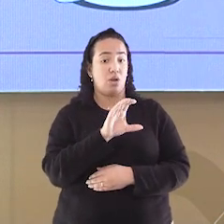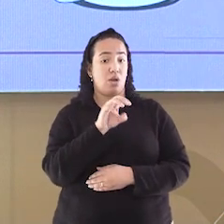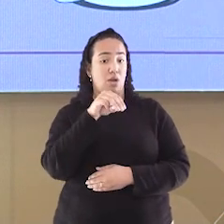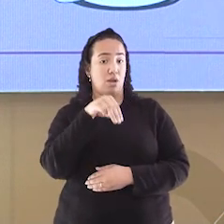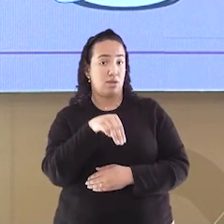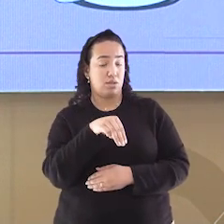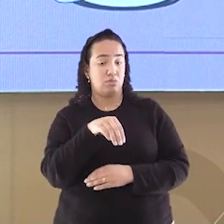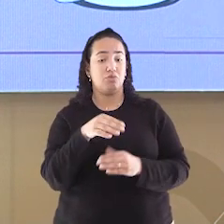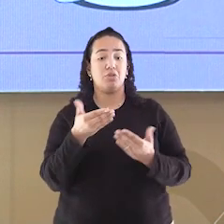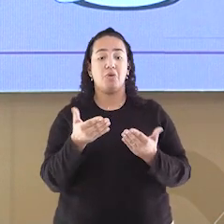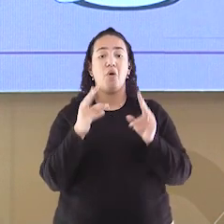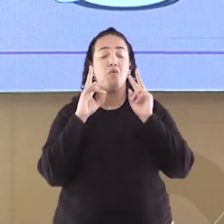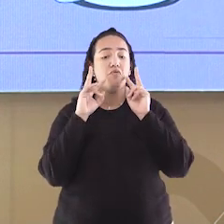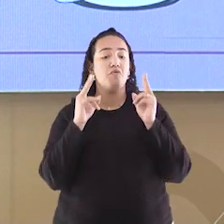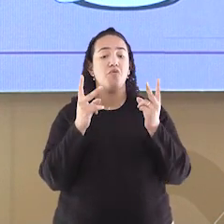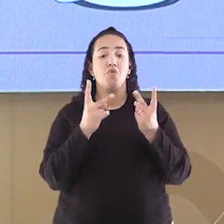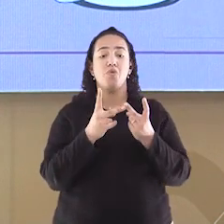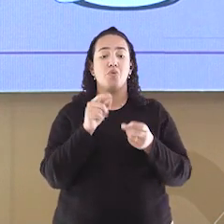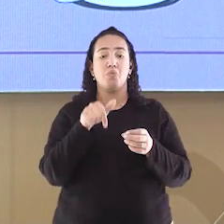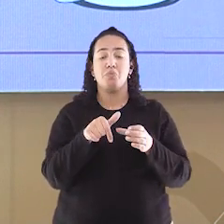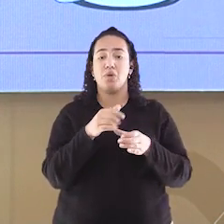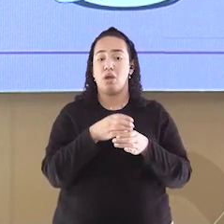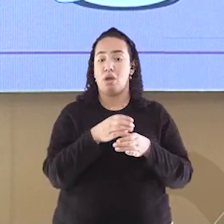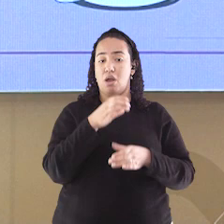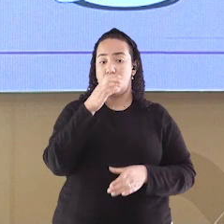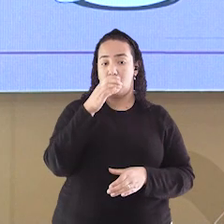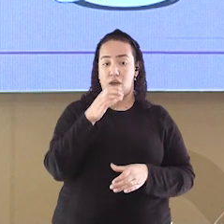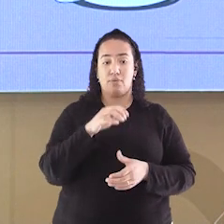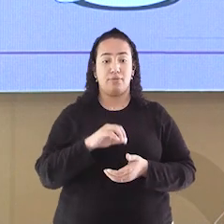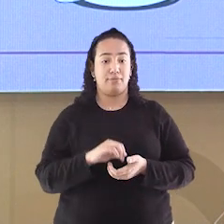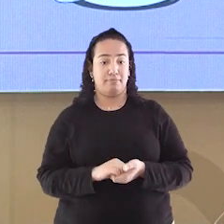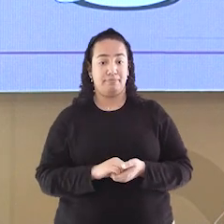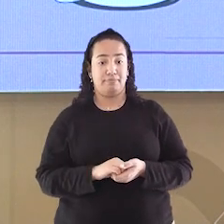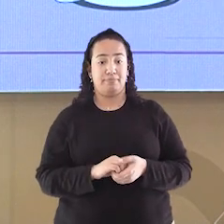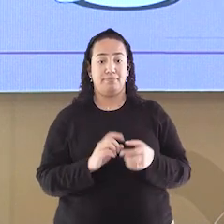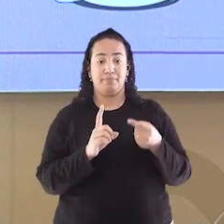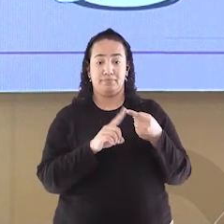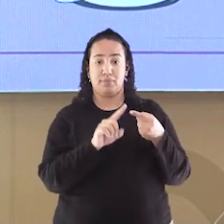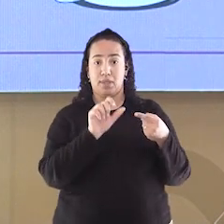será o volume desse cilindro? Seria a alternativa A,